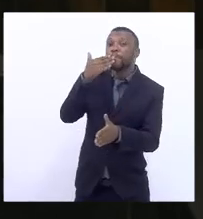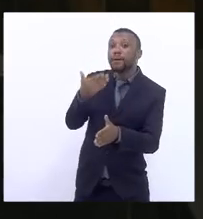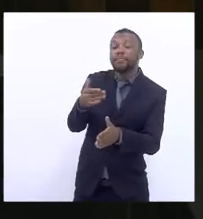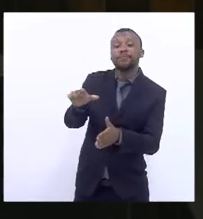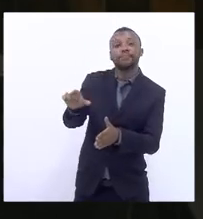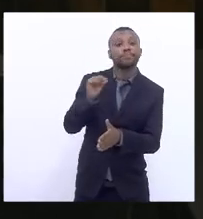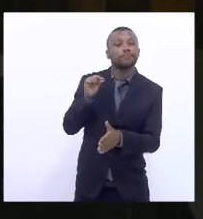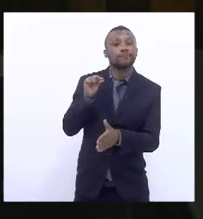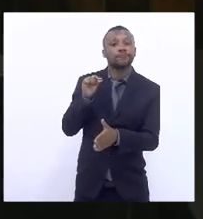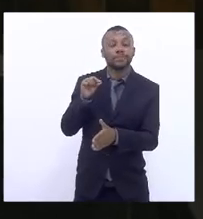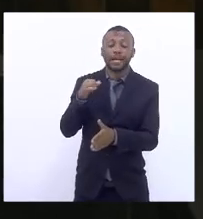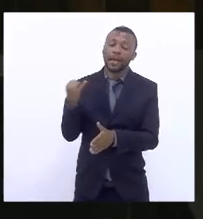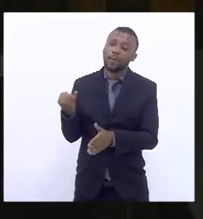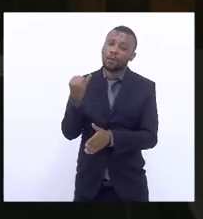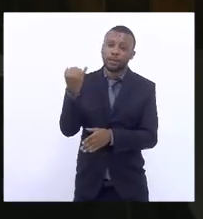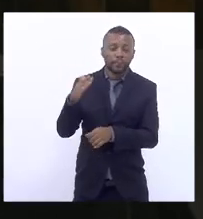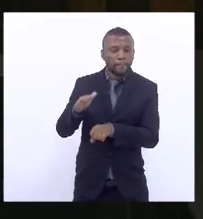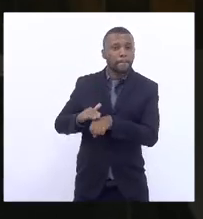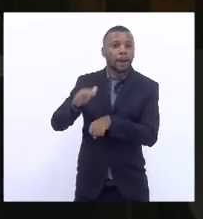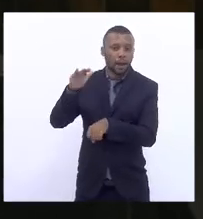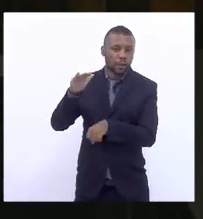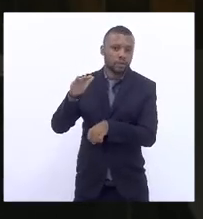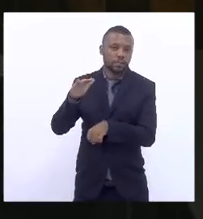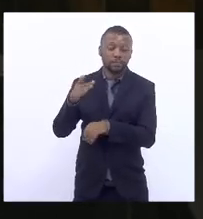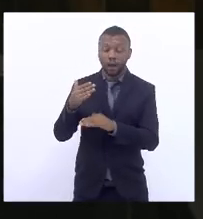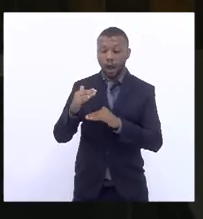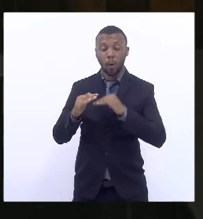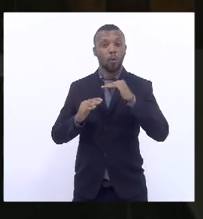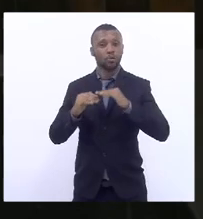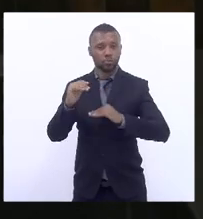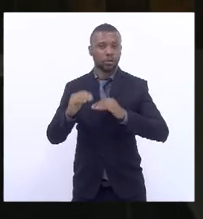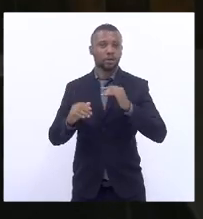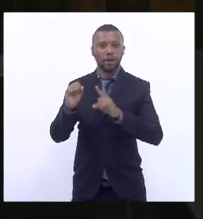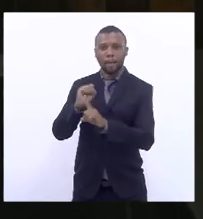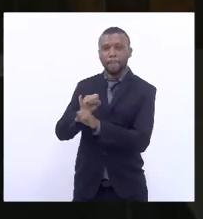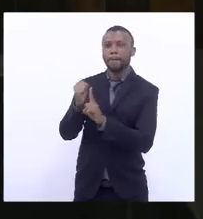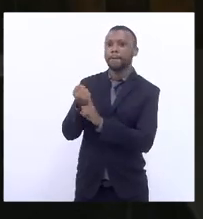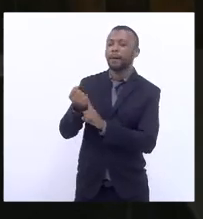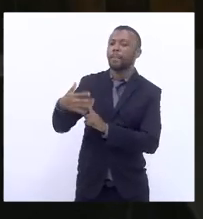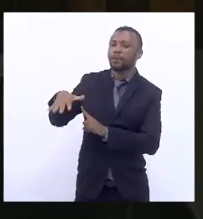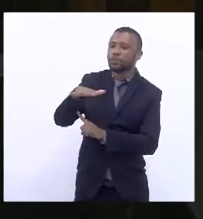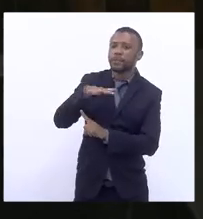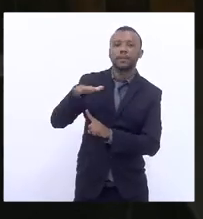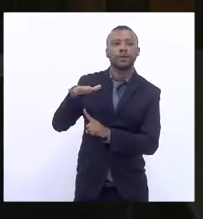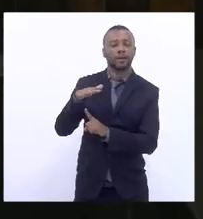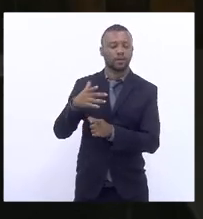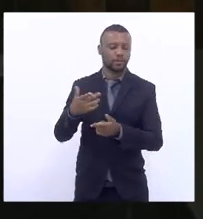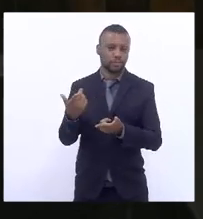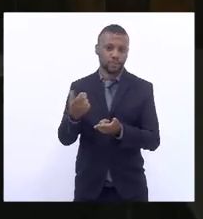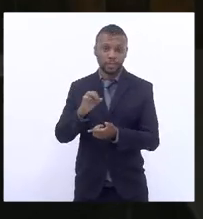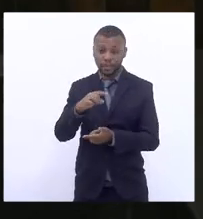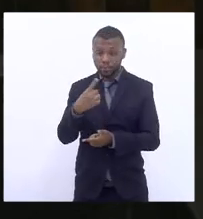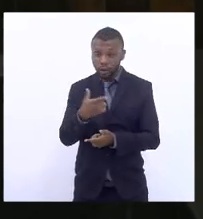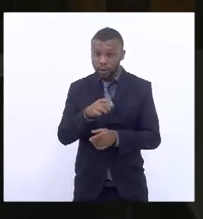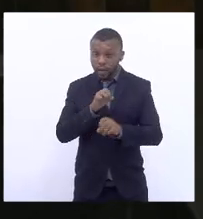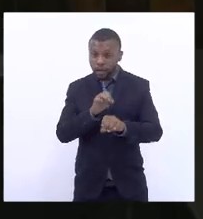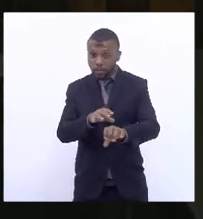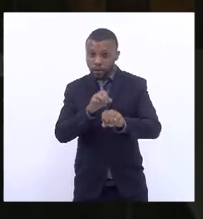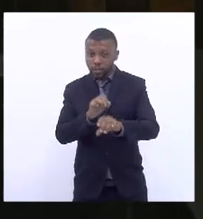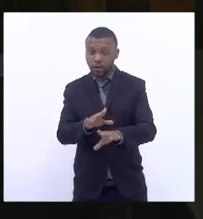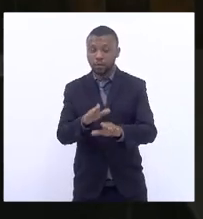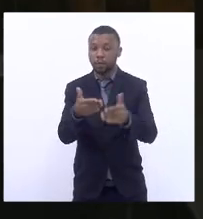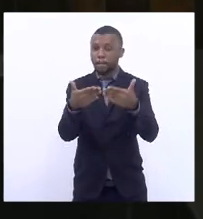mais importante de todos para construir essa outra sociedade. Enquanto essa educação nossa ainda não